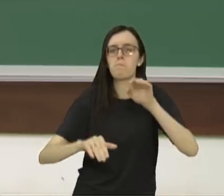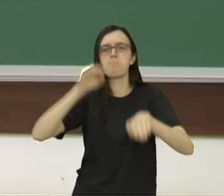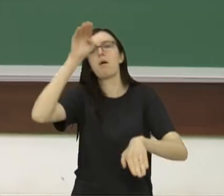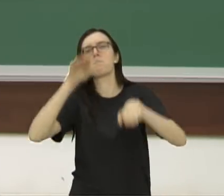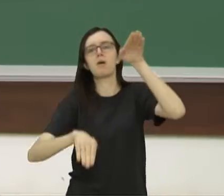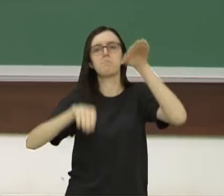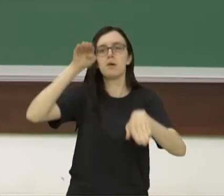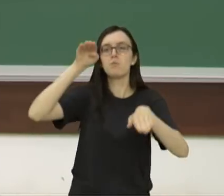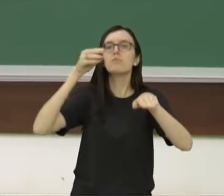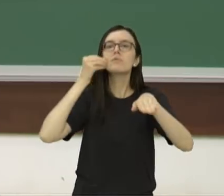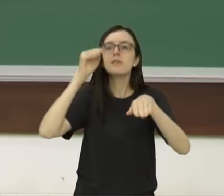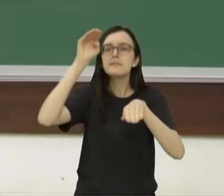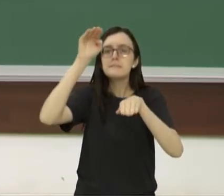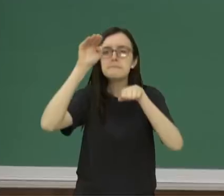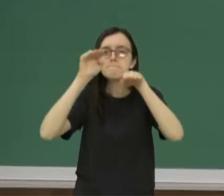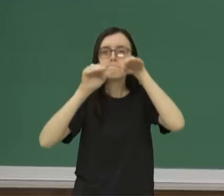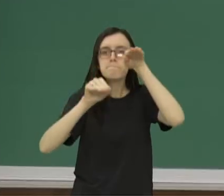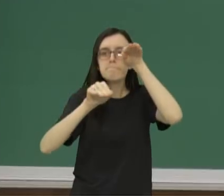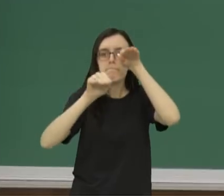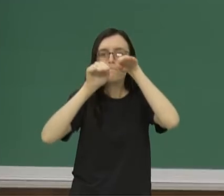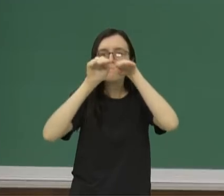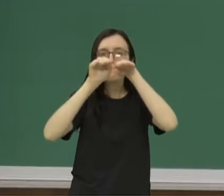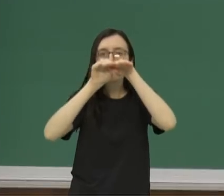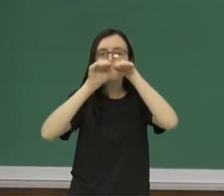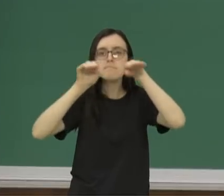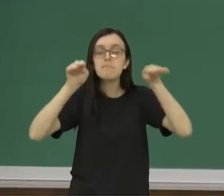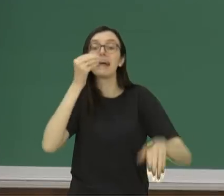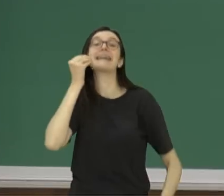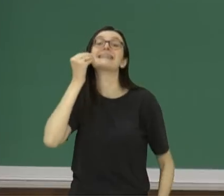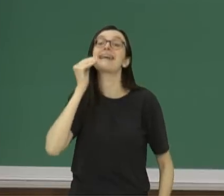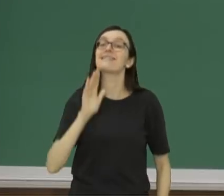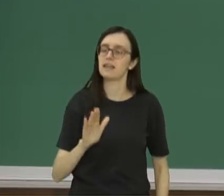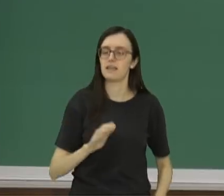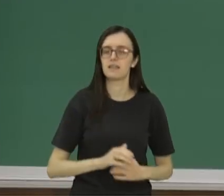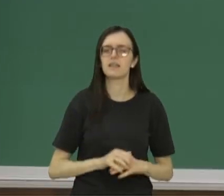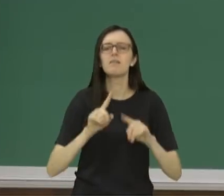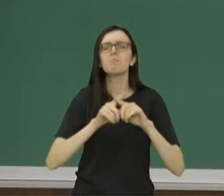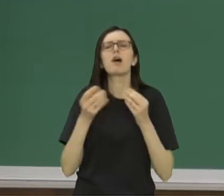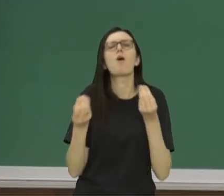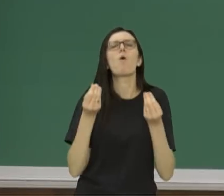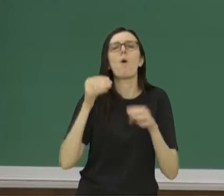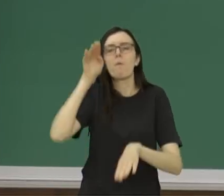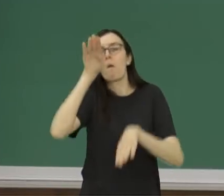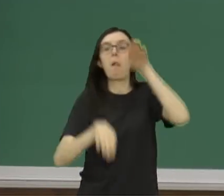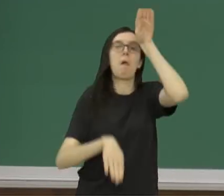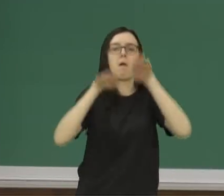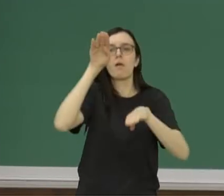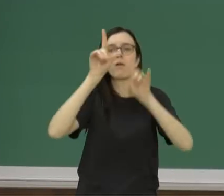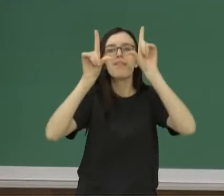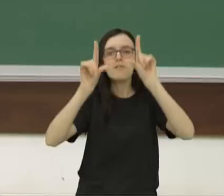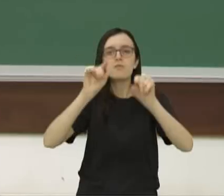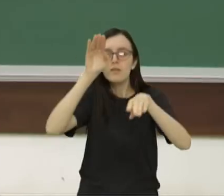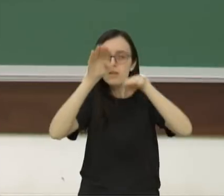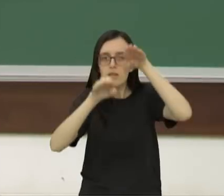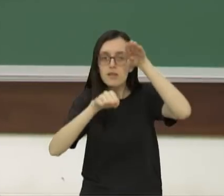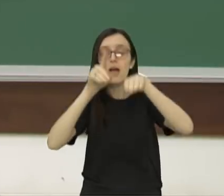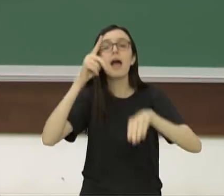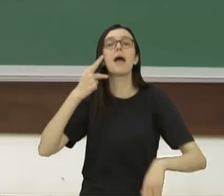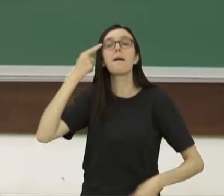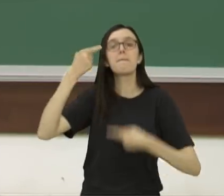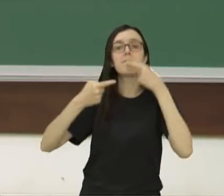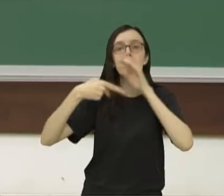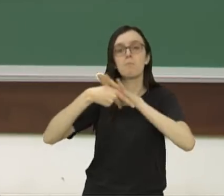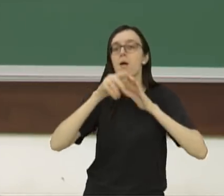do território. Tentar diminuir essas desigualdades. Como que a gente tenta diminuir essas desigualdades? Através de